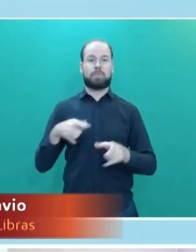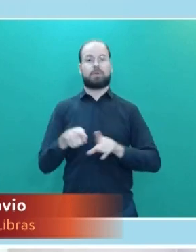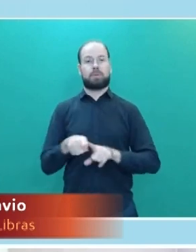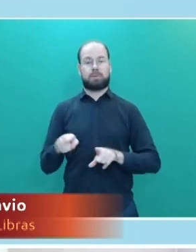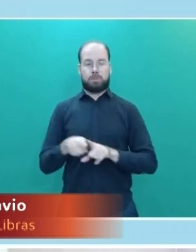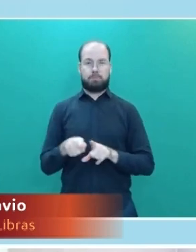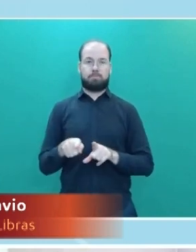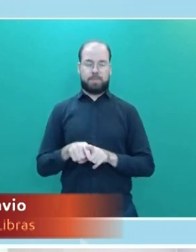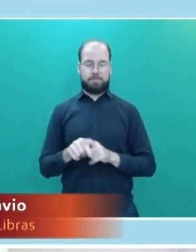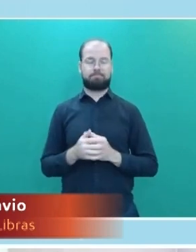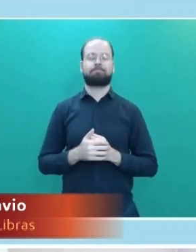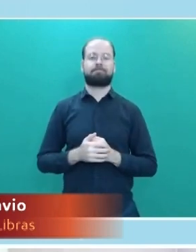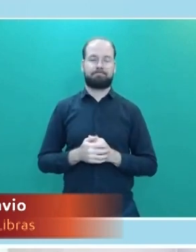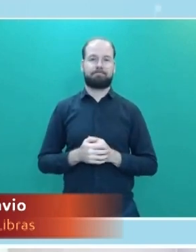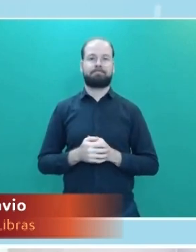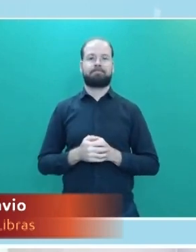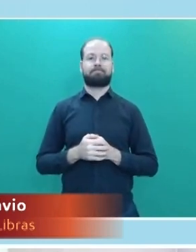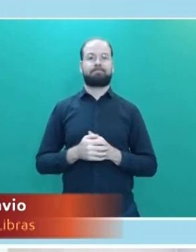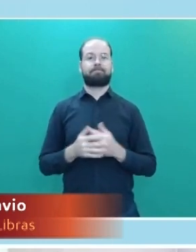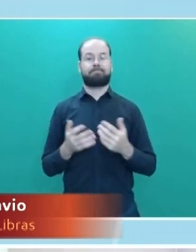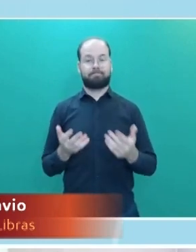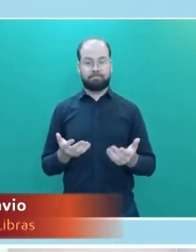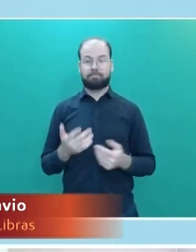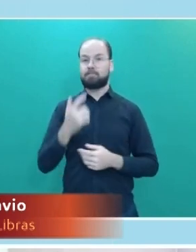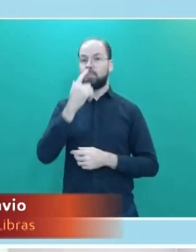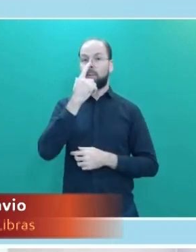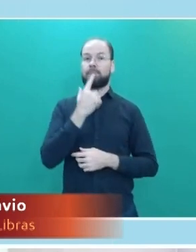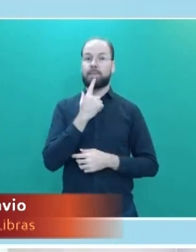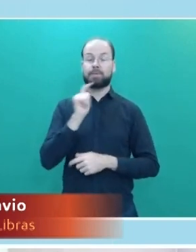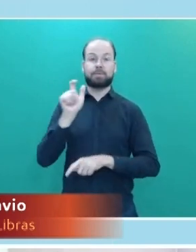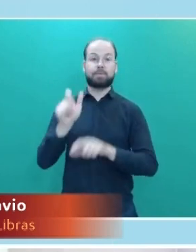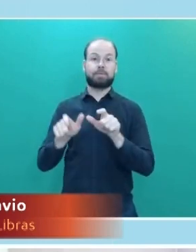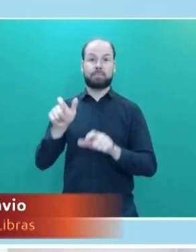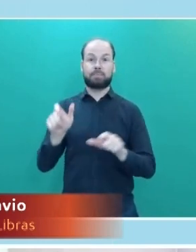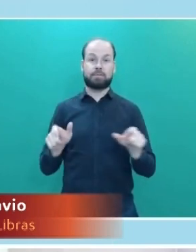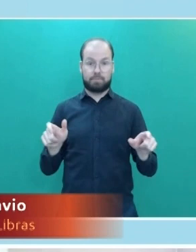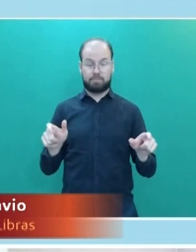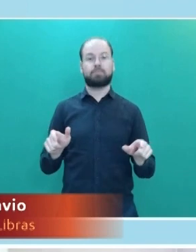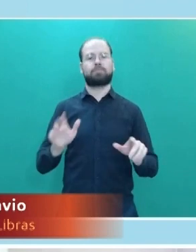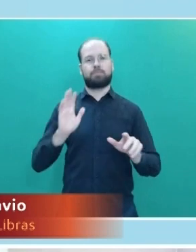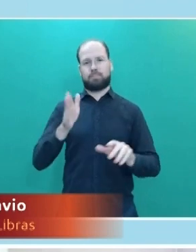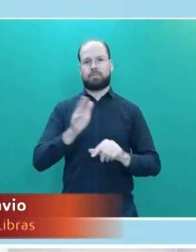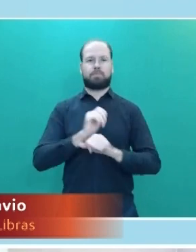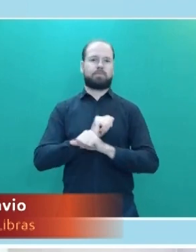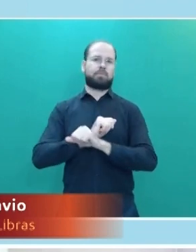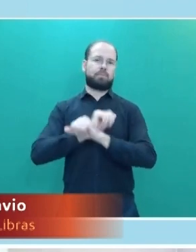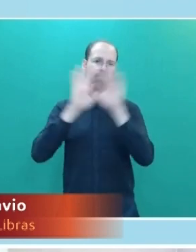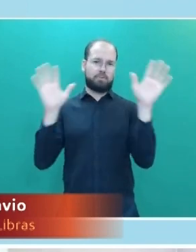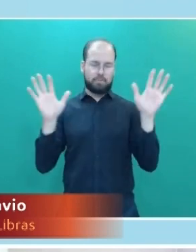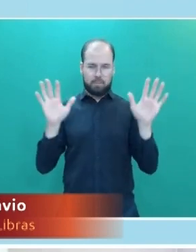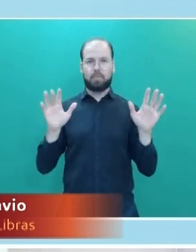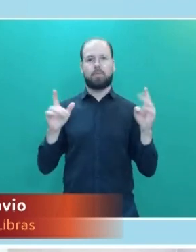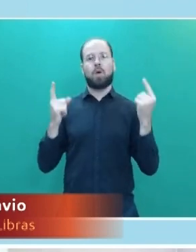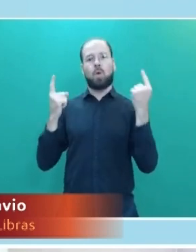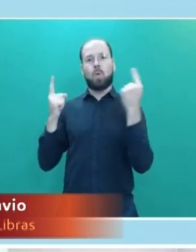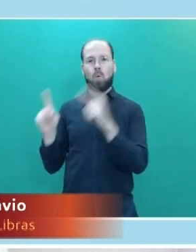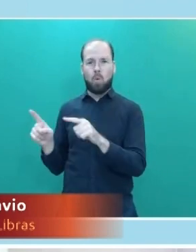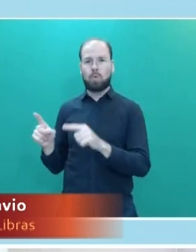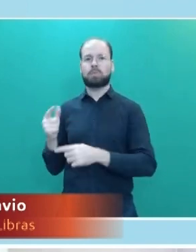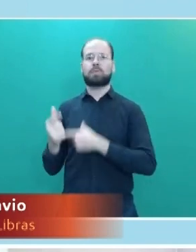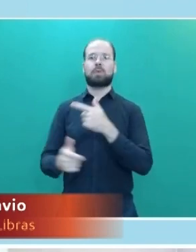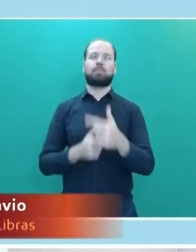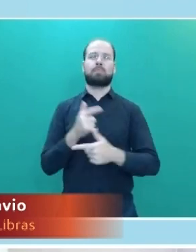escandaliza. Então, o perfil desses trabalhadores é nítido. E combater o trabalho